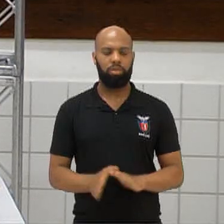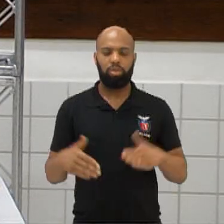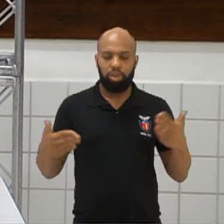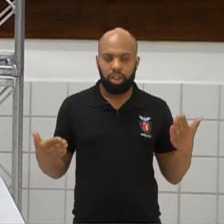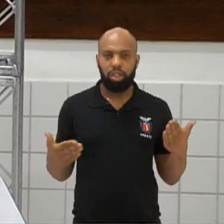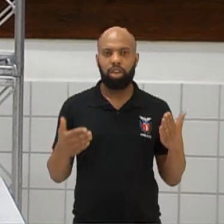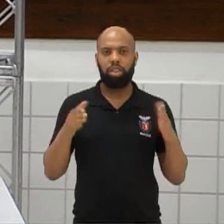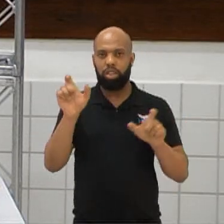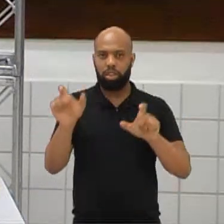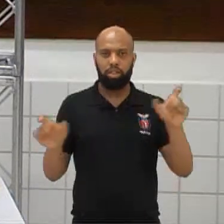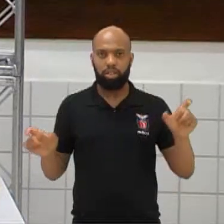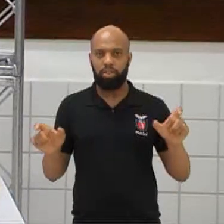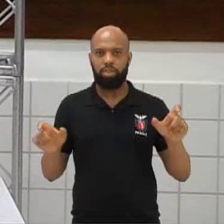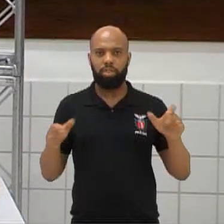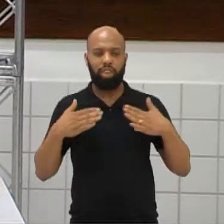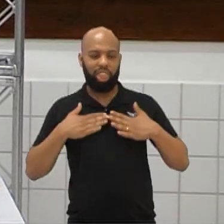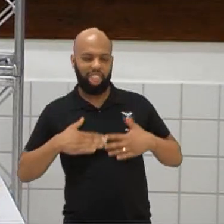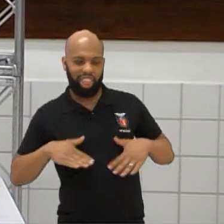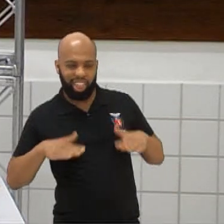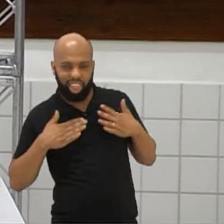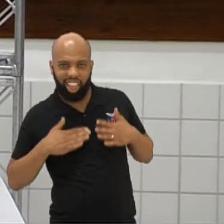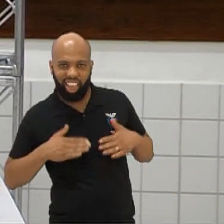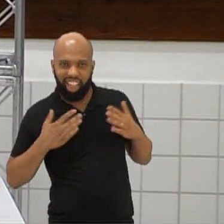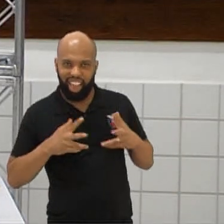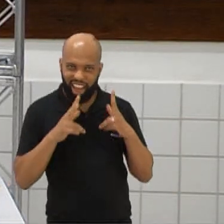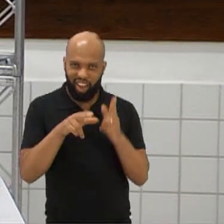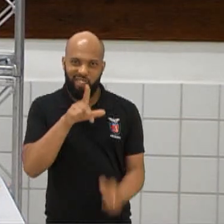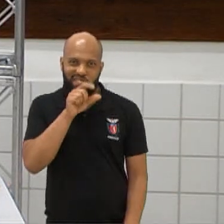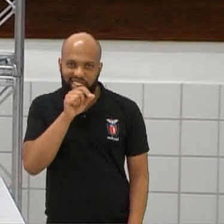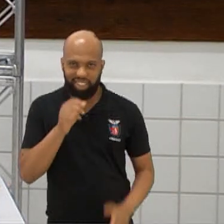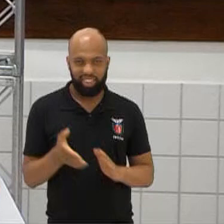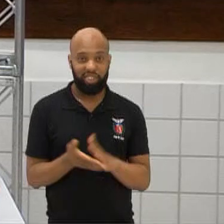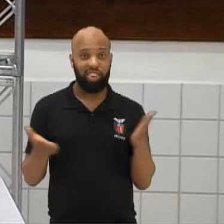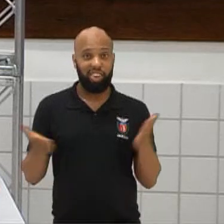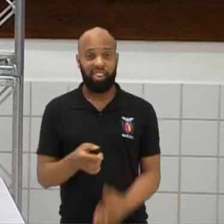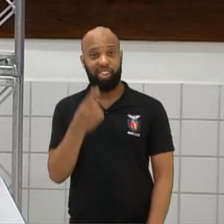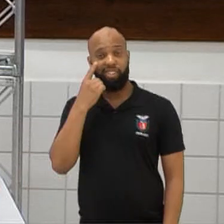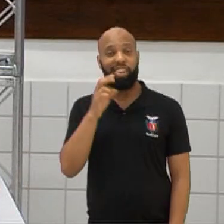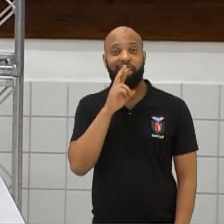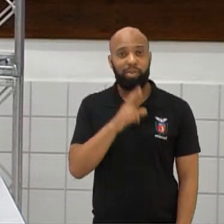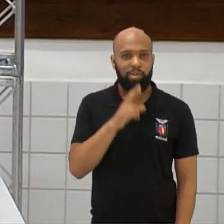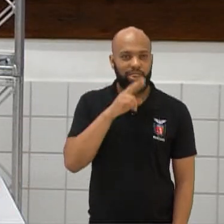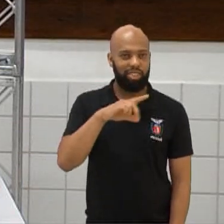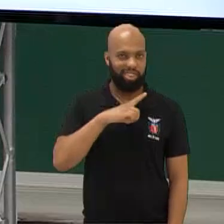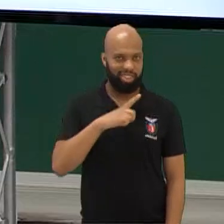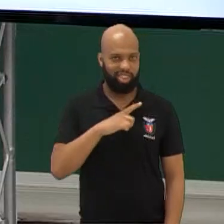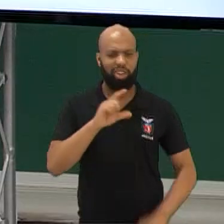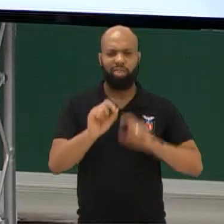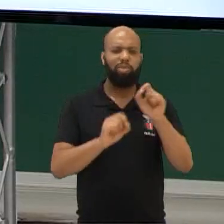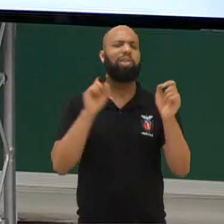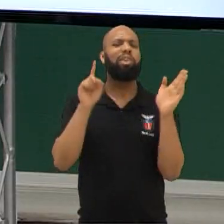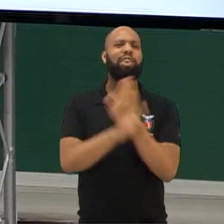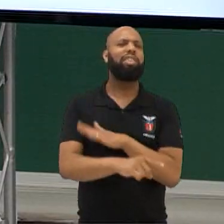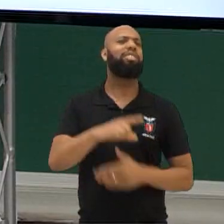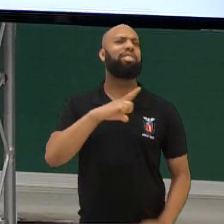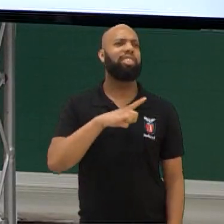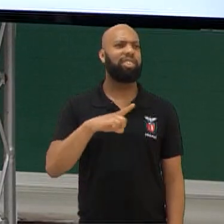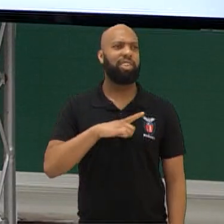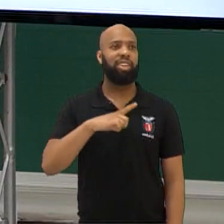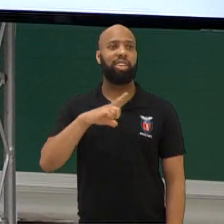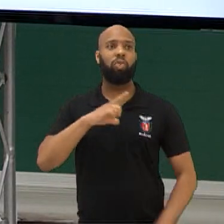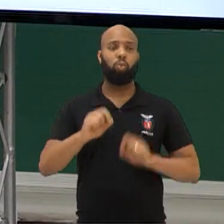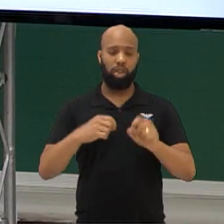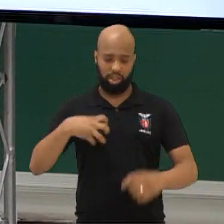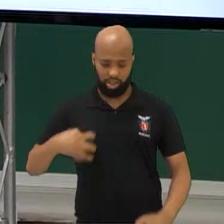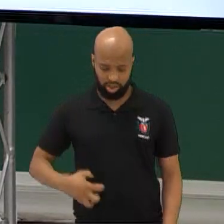Então, galerinha, suave com a ave? Então, a gente vai dar a resposta aqui agora do nosso quiz. Tá? O que ele estava perguntando? Um